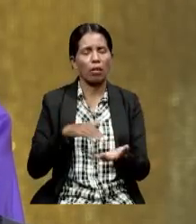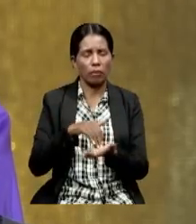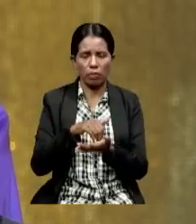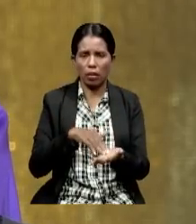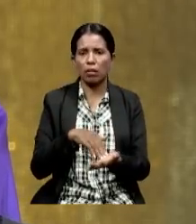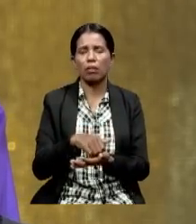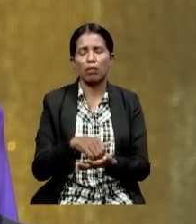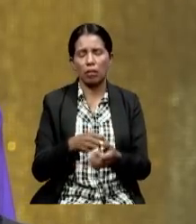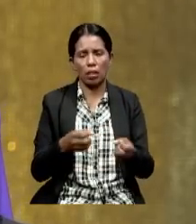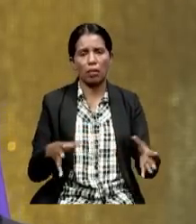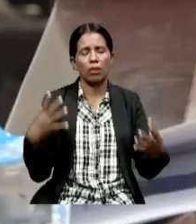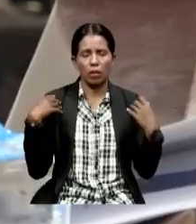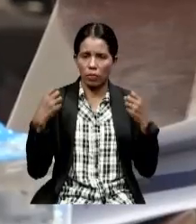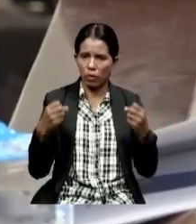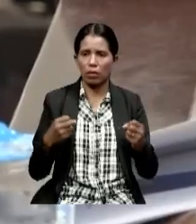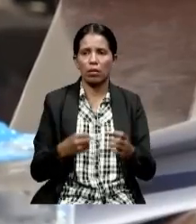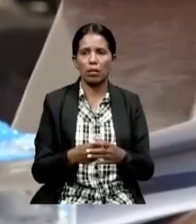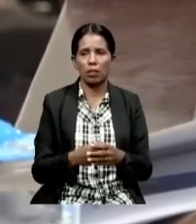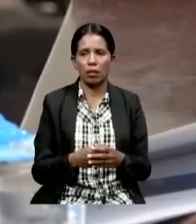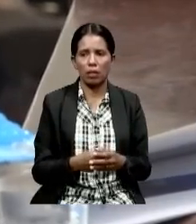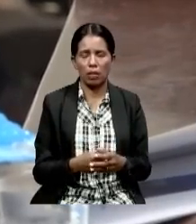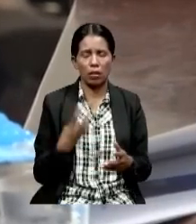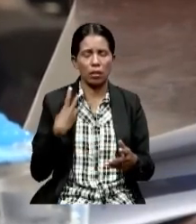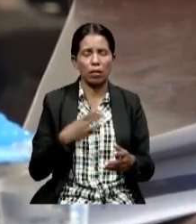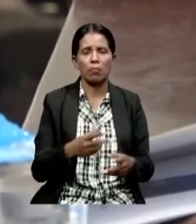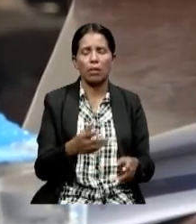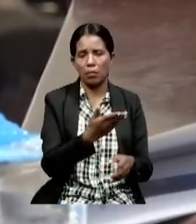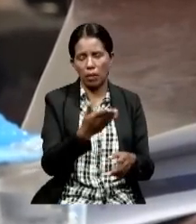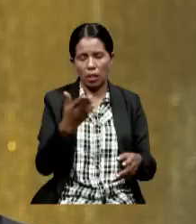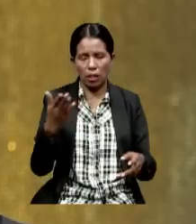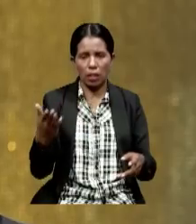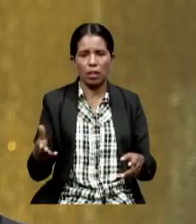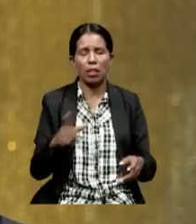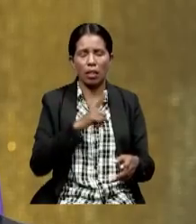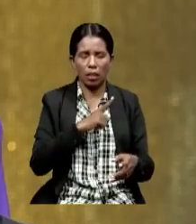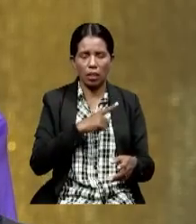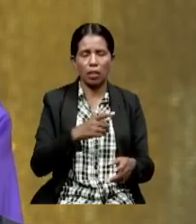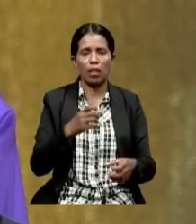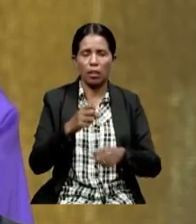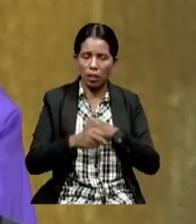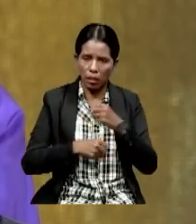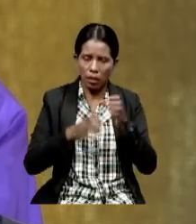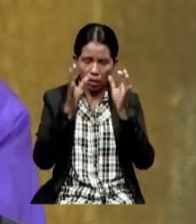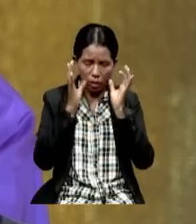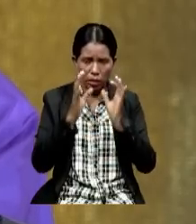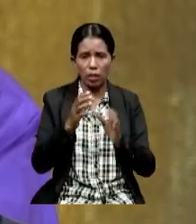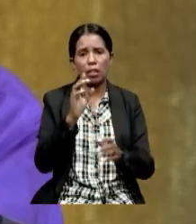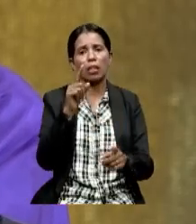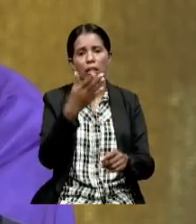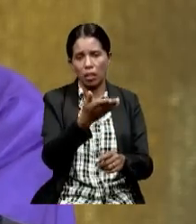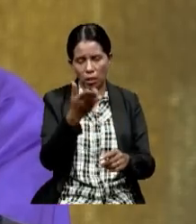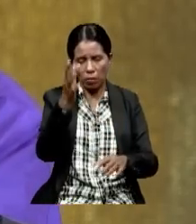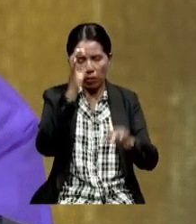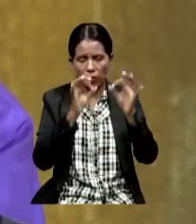força, e da e milhar a vida sucessa, fia e a Roma Pá, Fia nós e